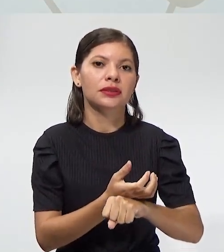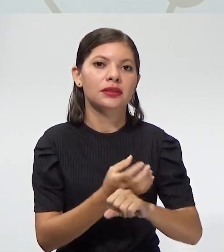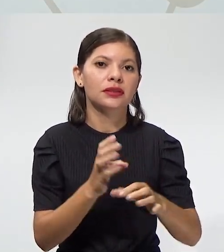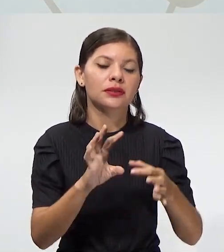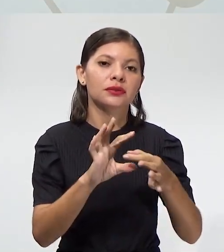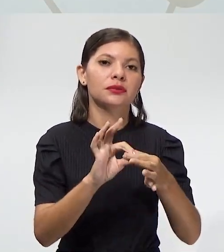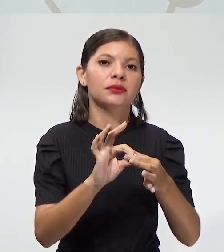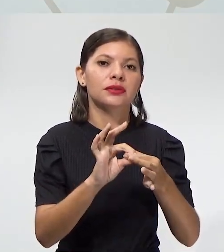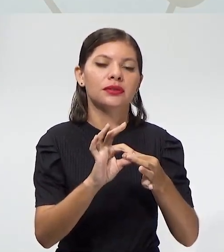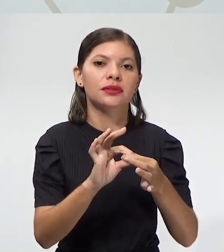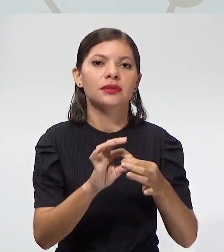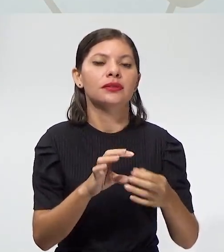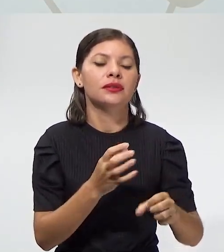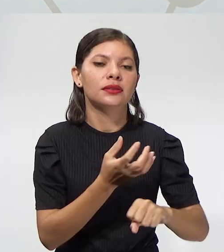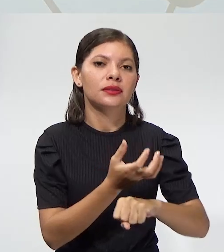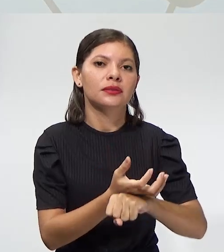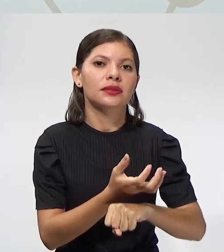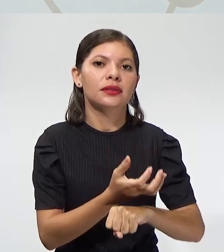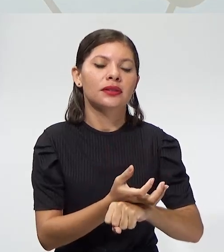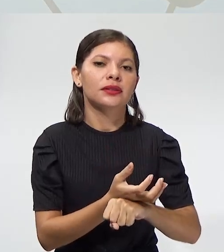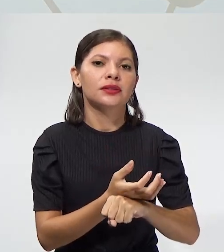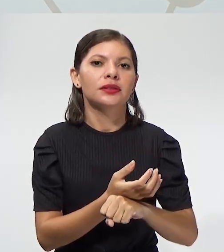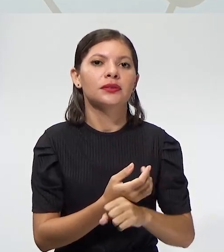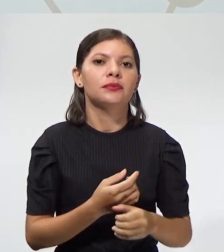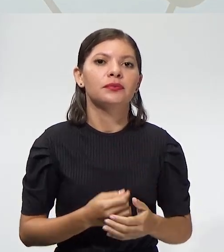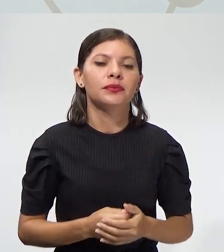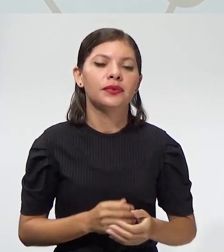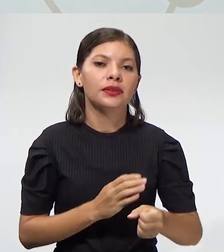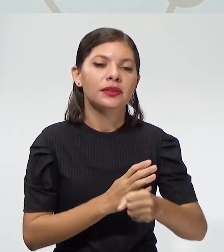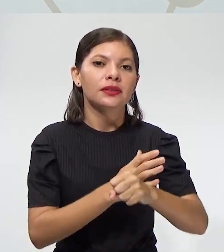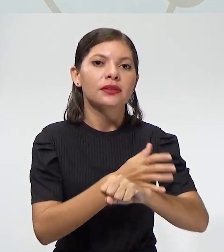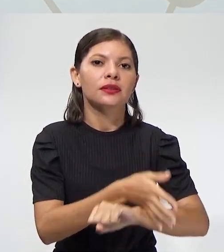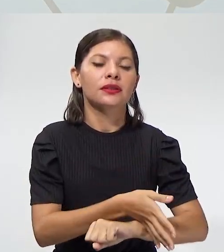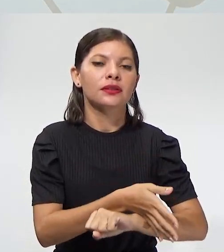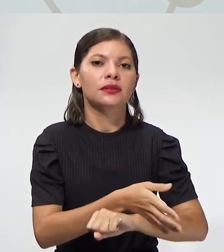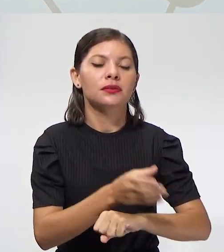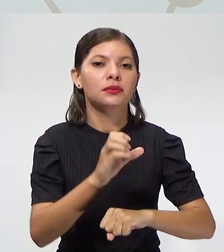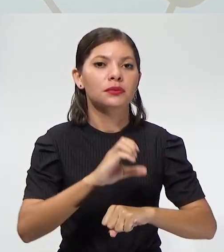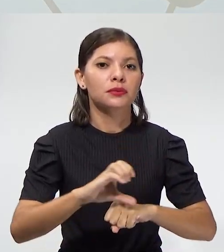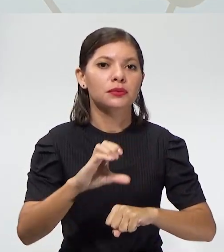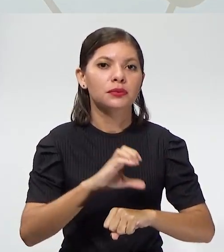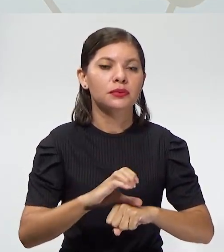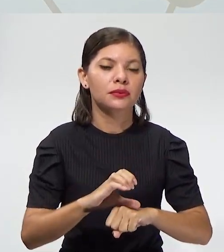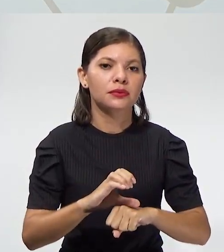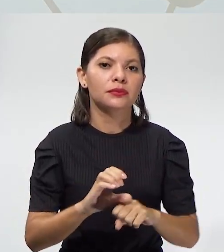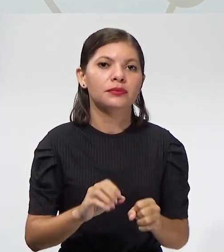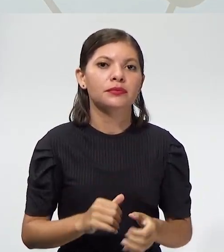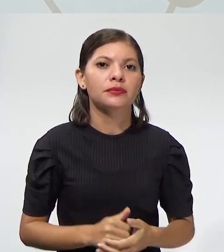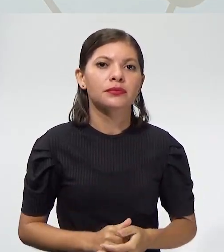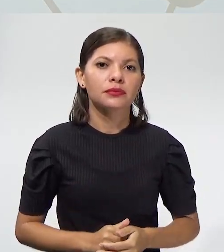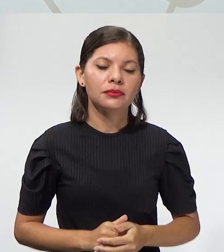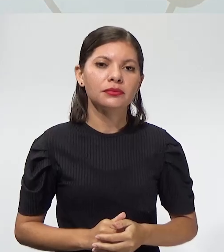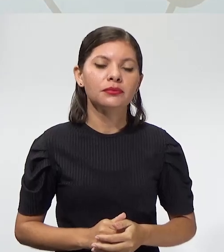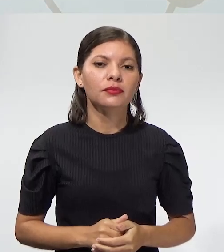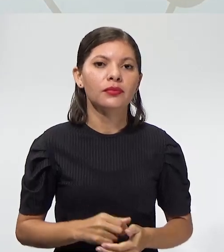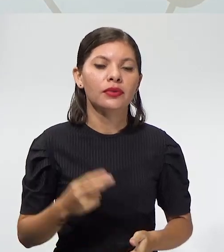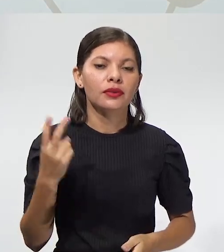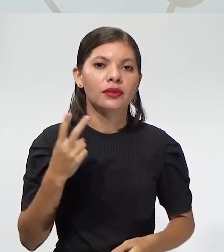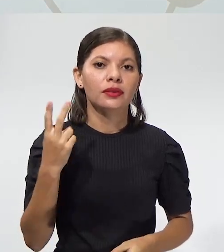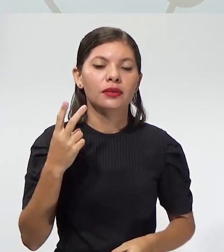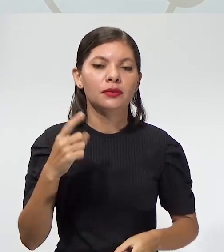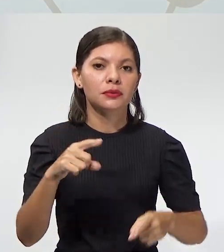essa interdisciplinaridade para dentro do nosso curso, né? Como a professora disse, segunda turma, desde a